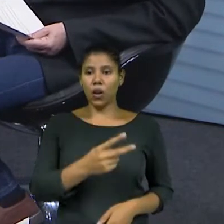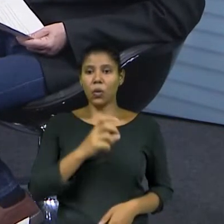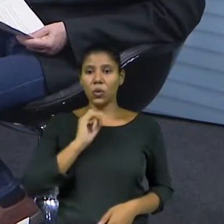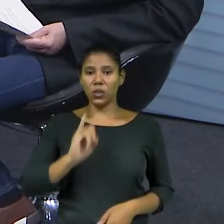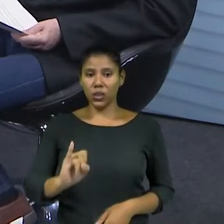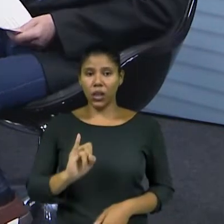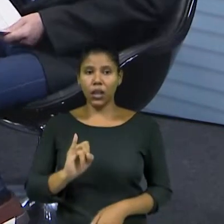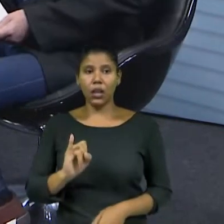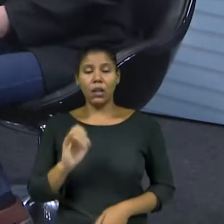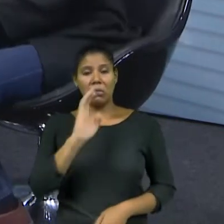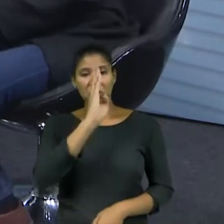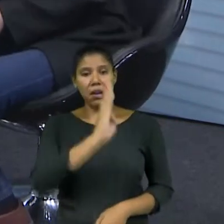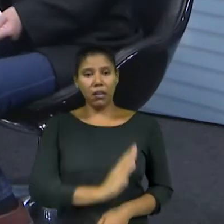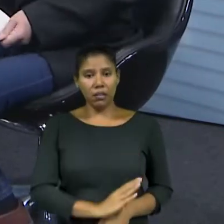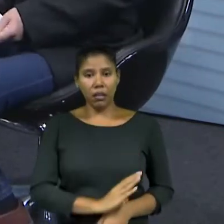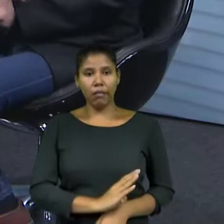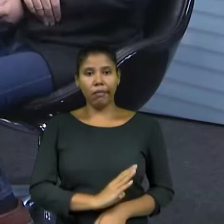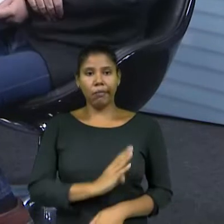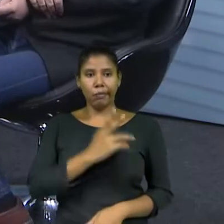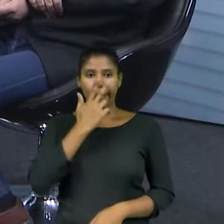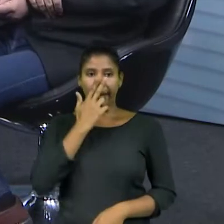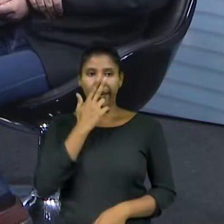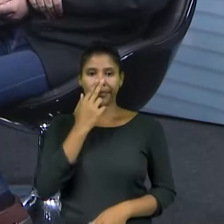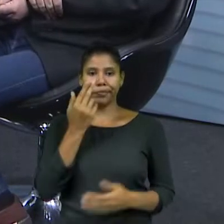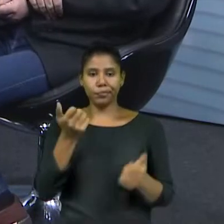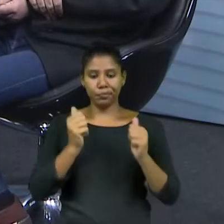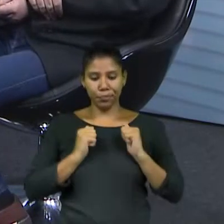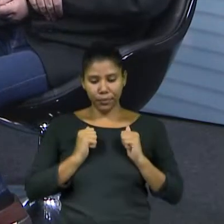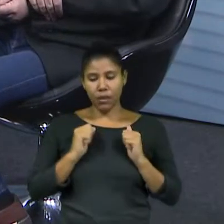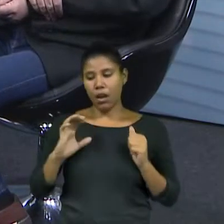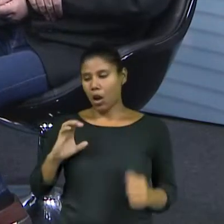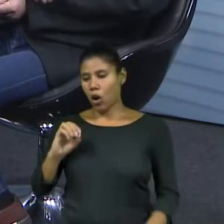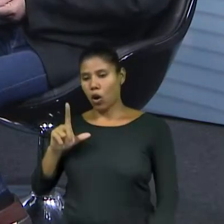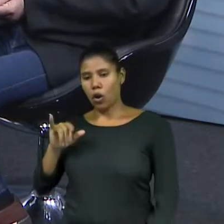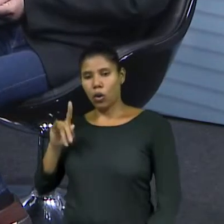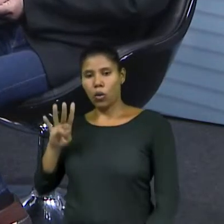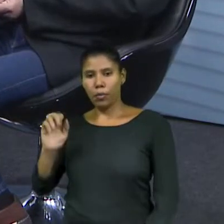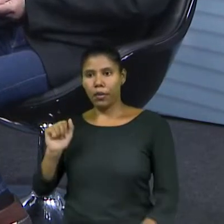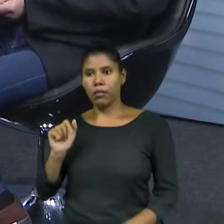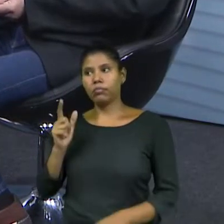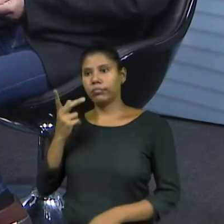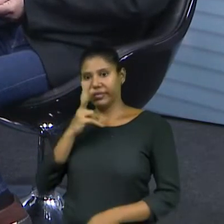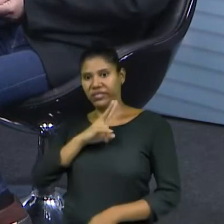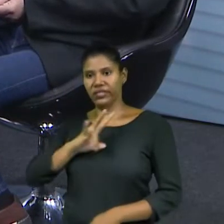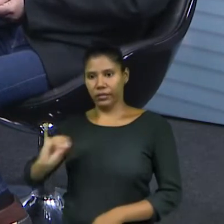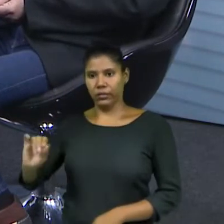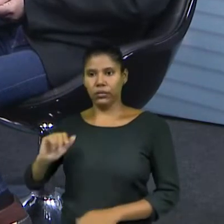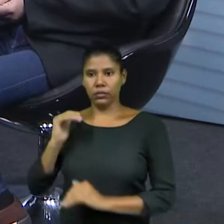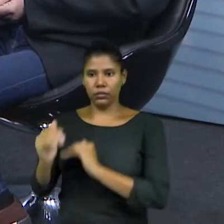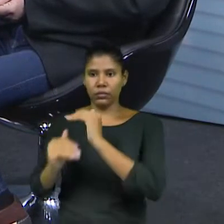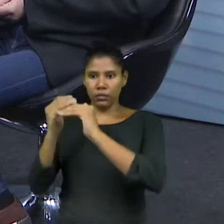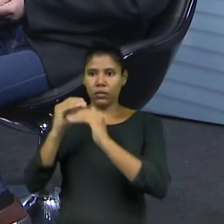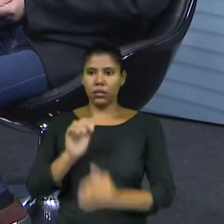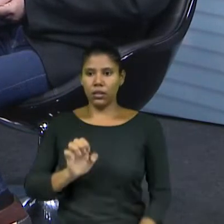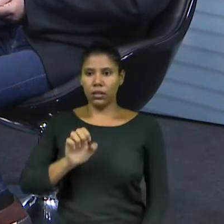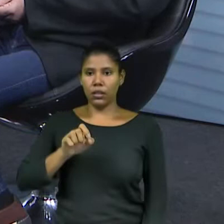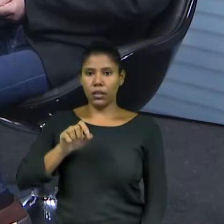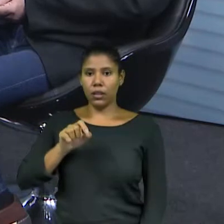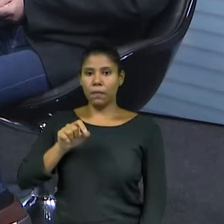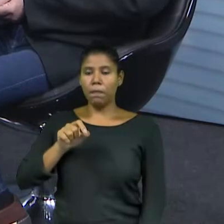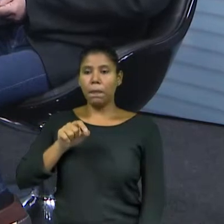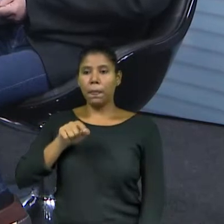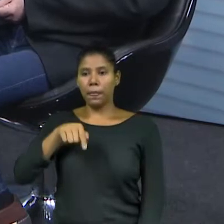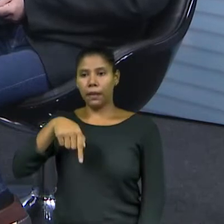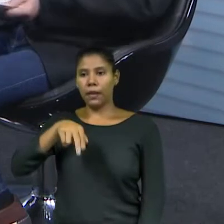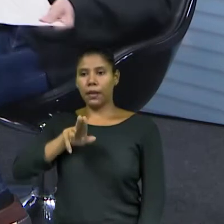Colômbia toma já aqui. Exatamente. Então, temos que agir, né? É só lembrar que o Equador tem uma costa muito menor do que a nossa e